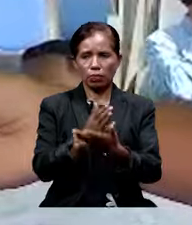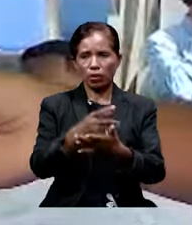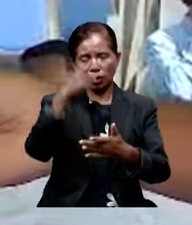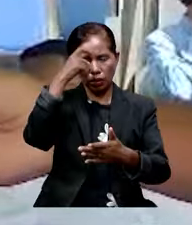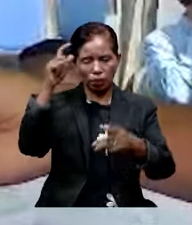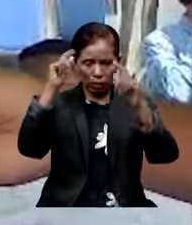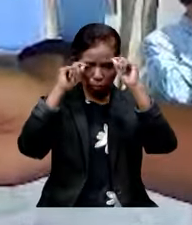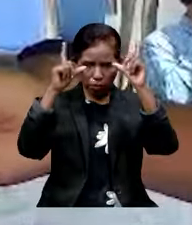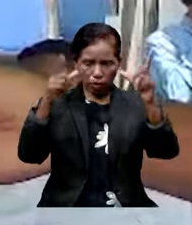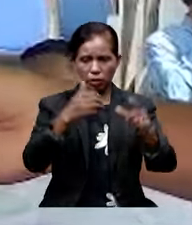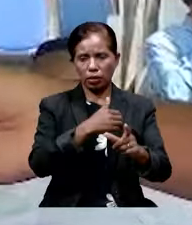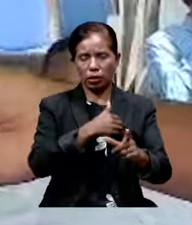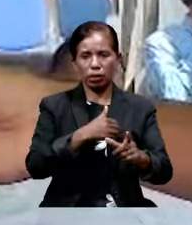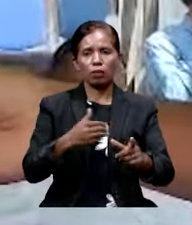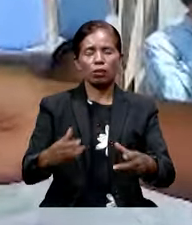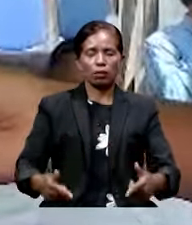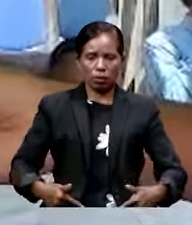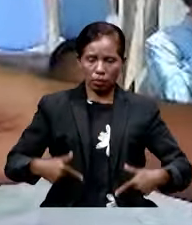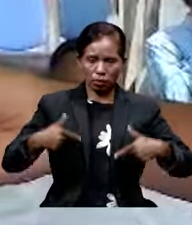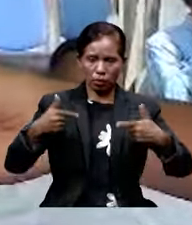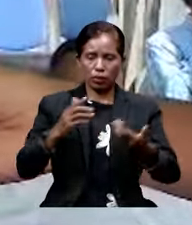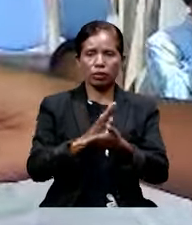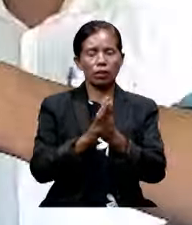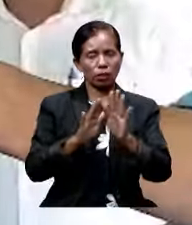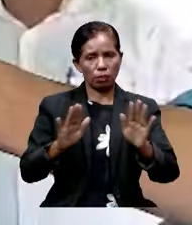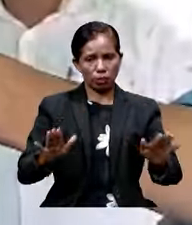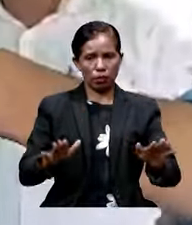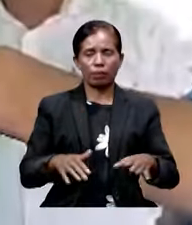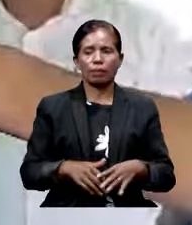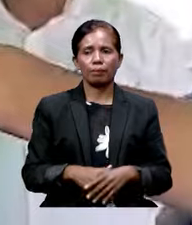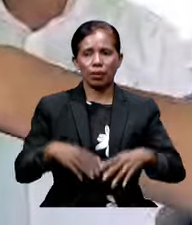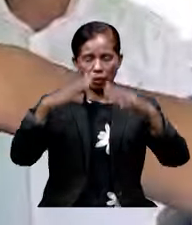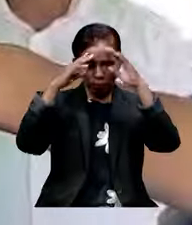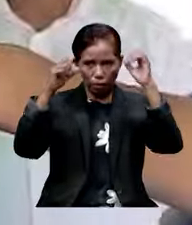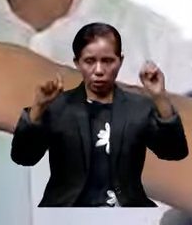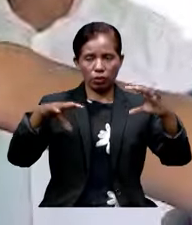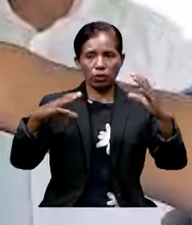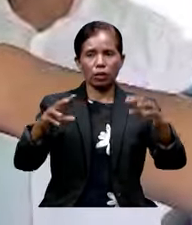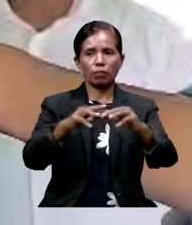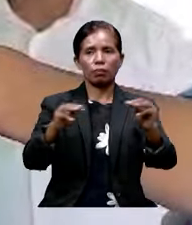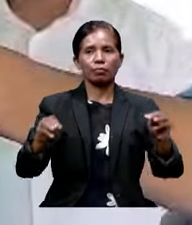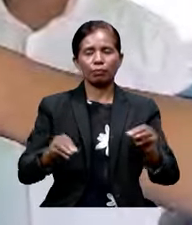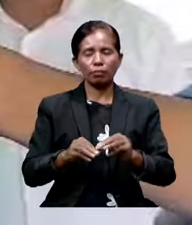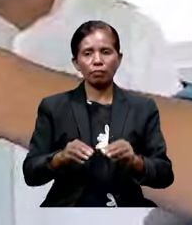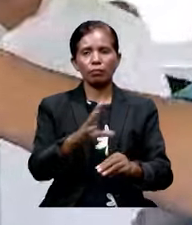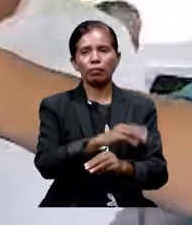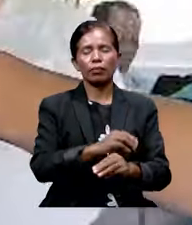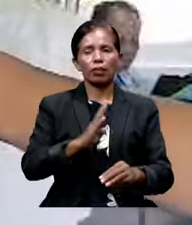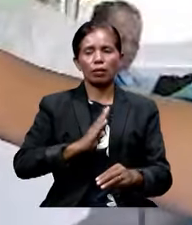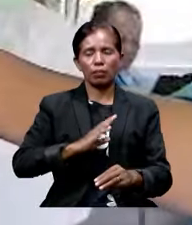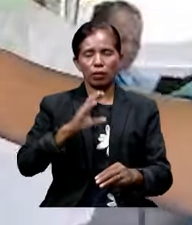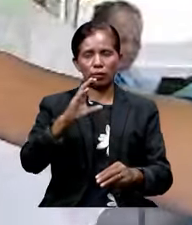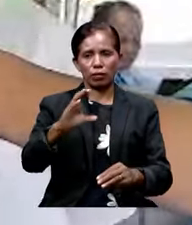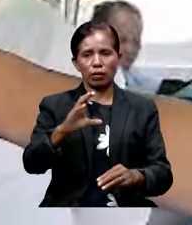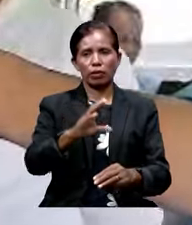se dá o que mores vacmate, se dá o que mores e a paz no Damini Lara. Presidente do Conselho Municipal Libertação Nacional Baucau,